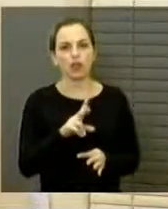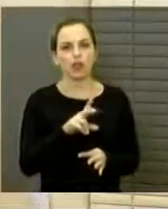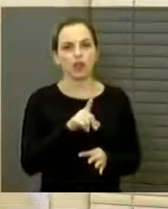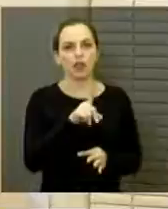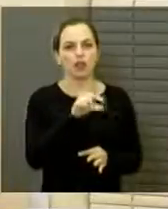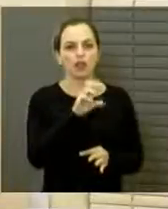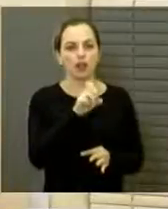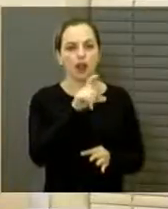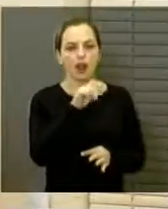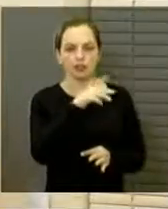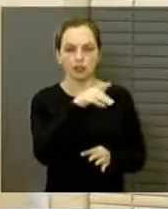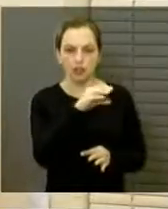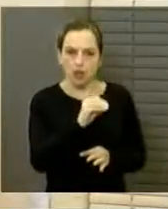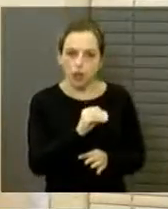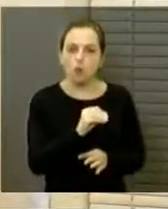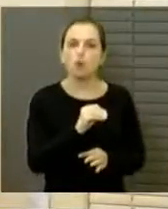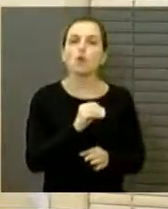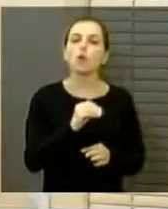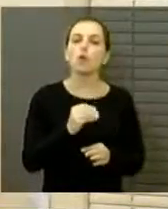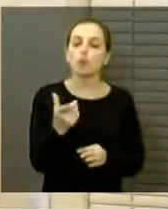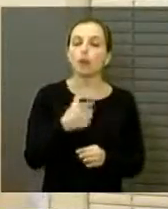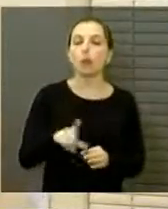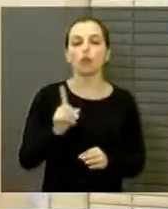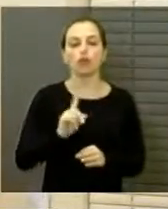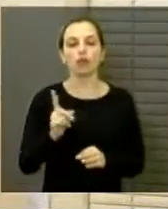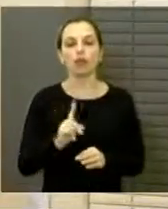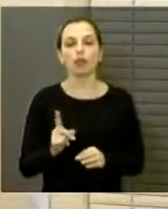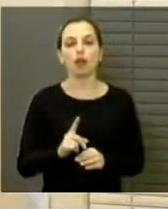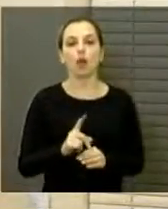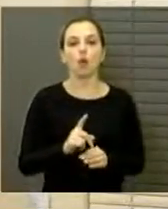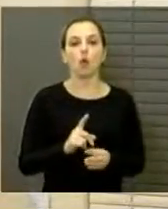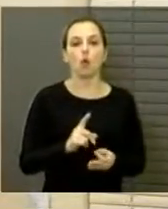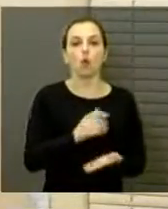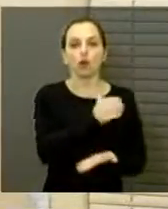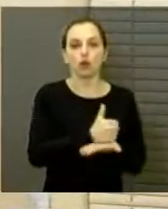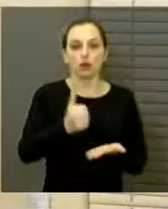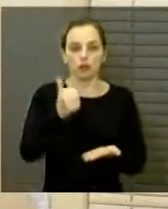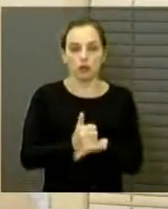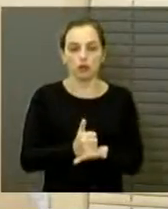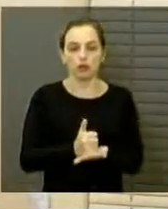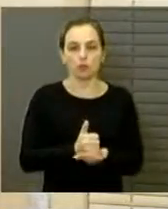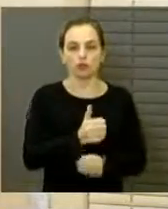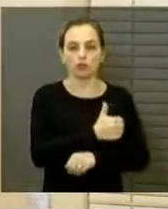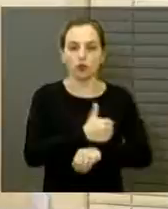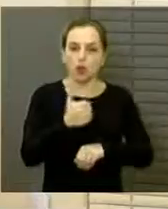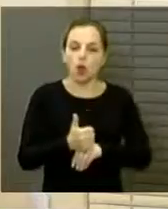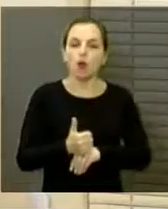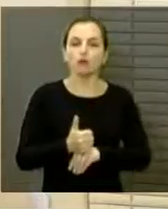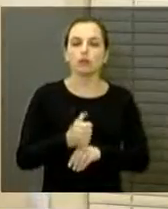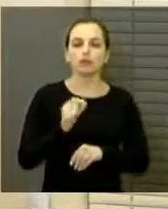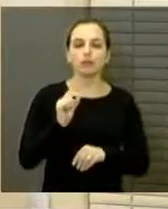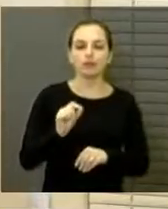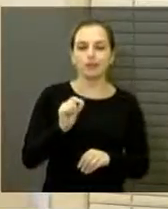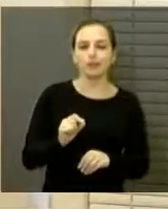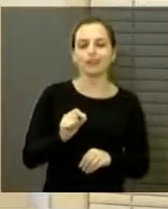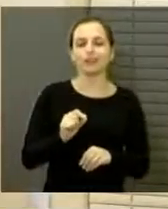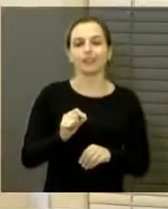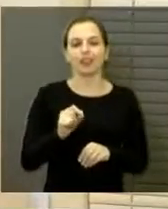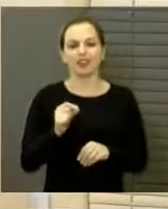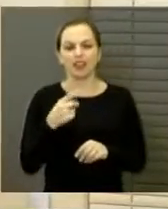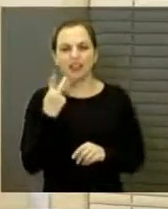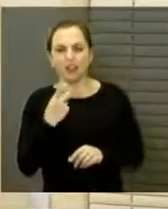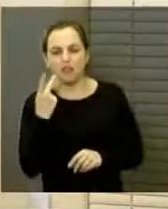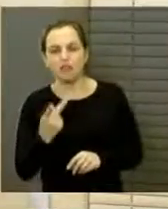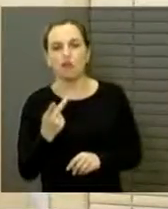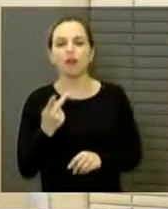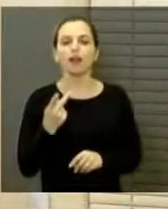atribuindo para outro. Ali se configura um golpe de Estado. Ele cita ministros do Supremo. Ele cita generais das Forças